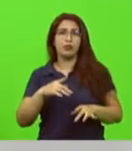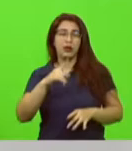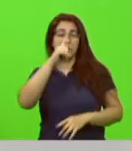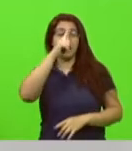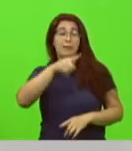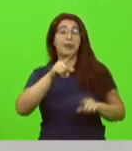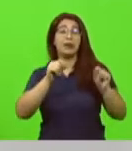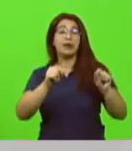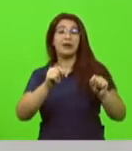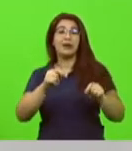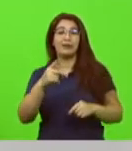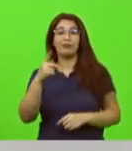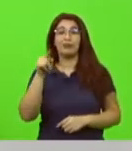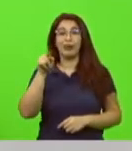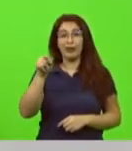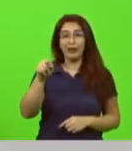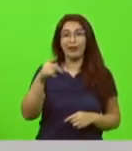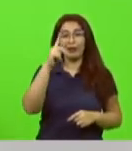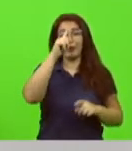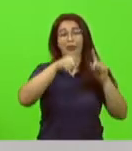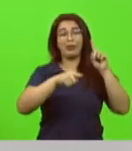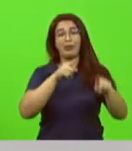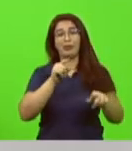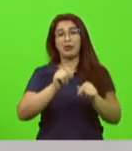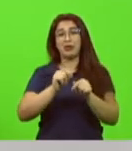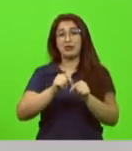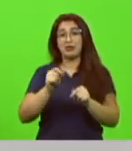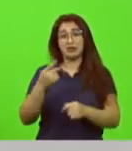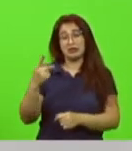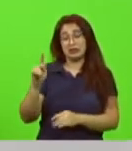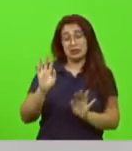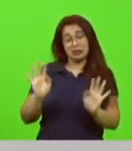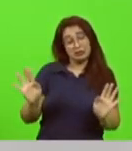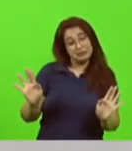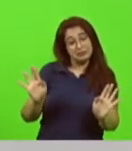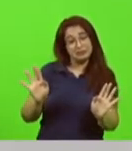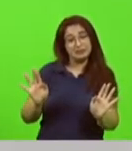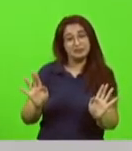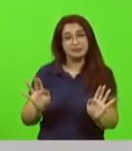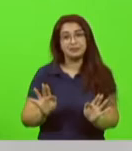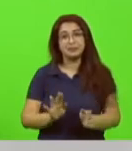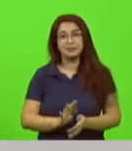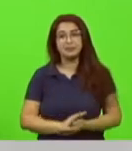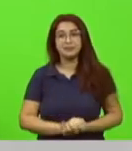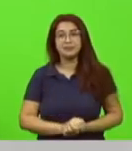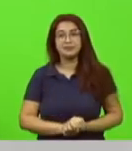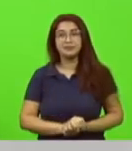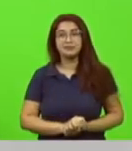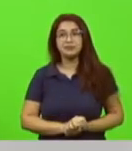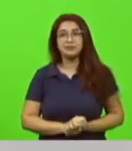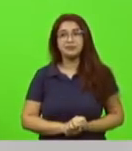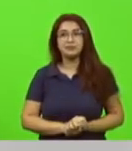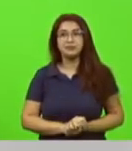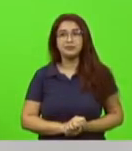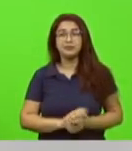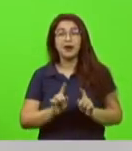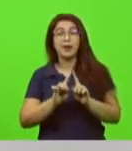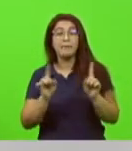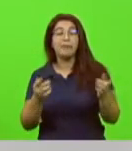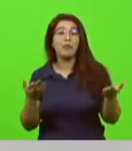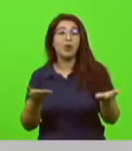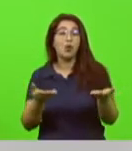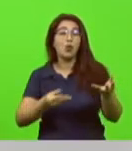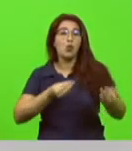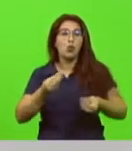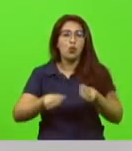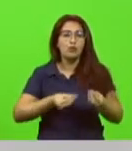lá é ele, e ele vai fazer daquele jeito, e, tá, de repente, vai abrir uma conversa a mais. Mas hoje também,